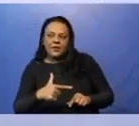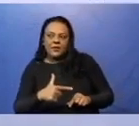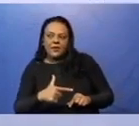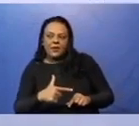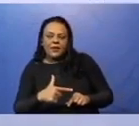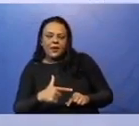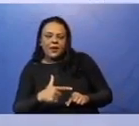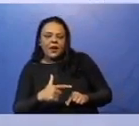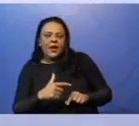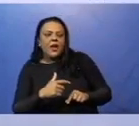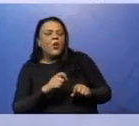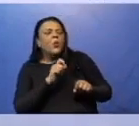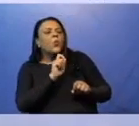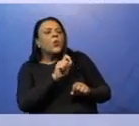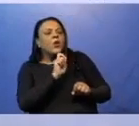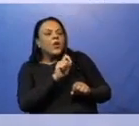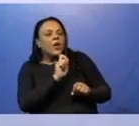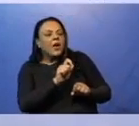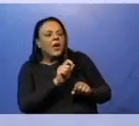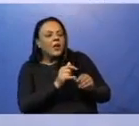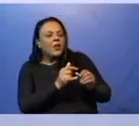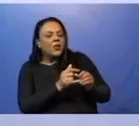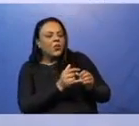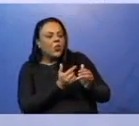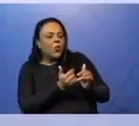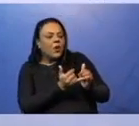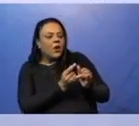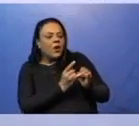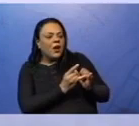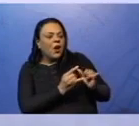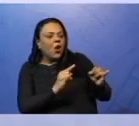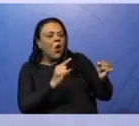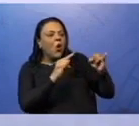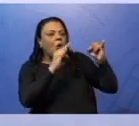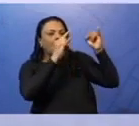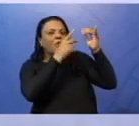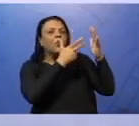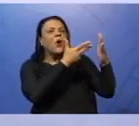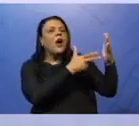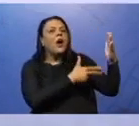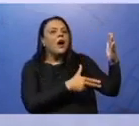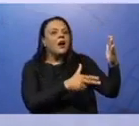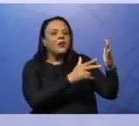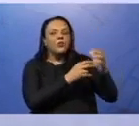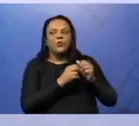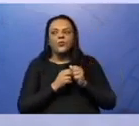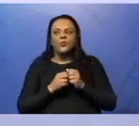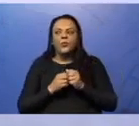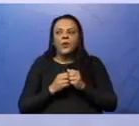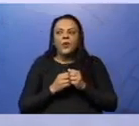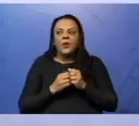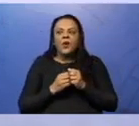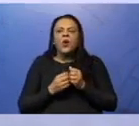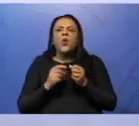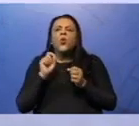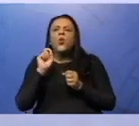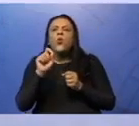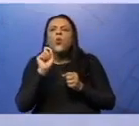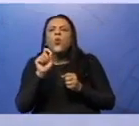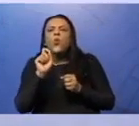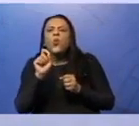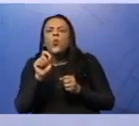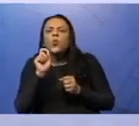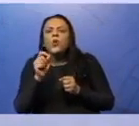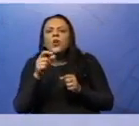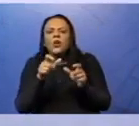vírgula, sua obra-prima. Então, eu não posso usar vírgula nesses casos. A não ser que eu coloque a história da madrasta